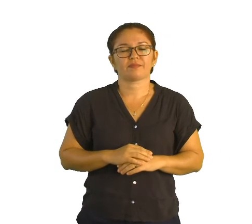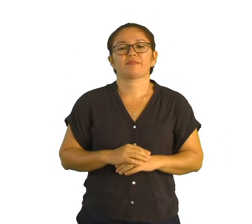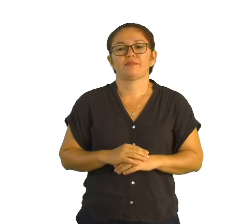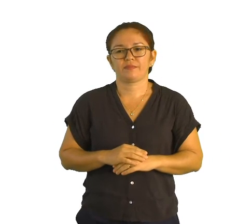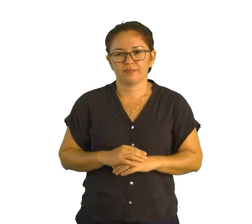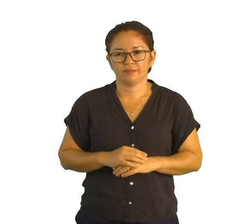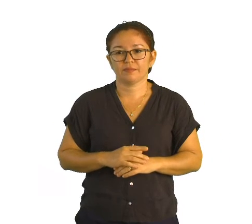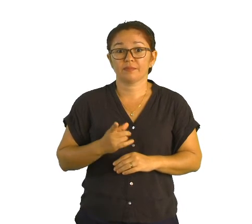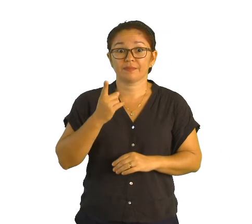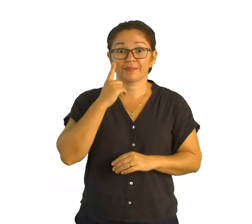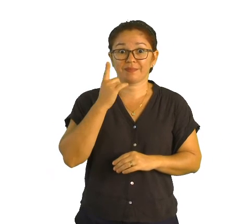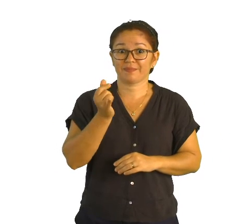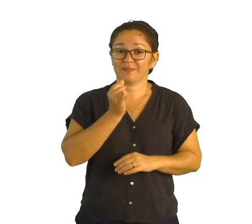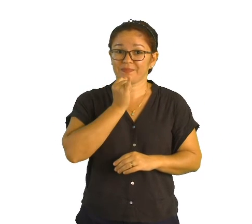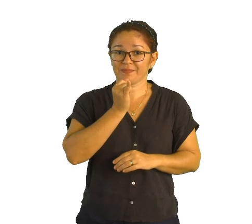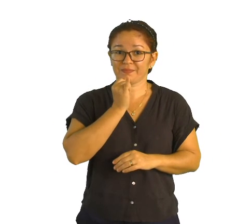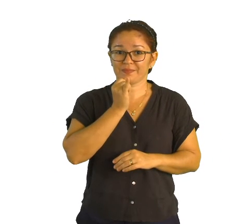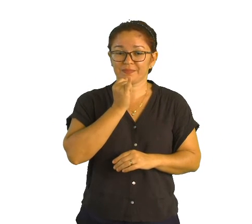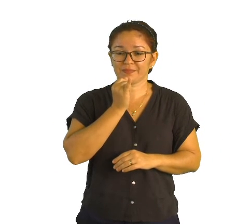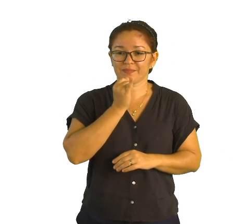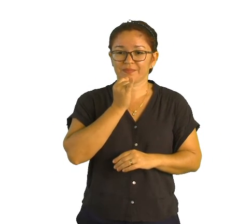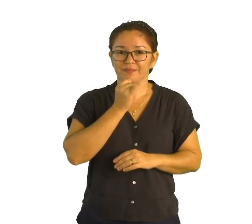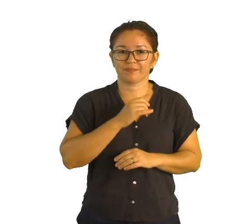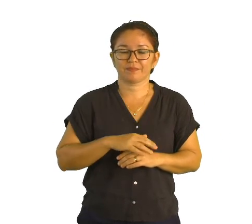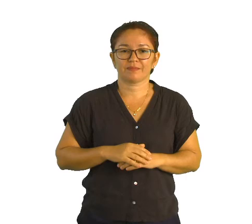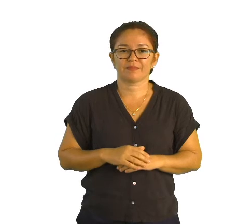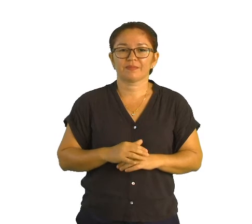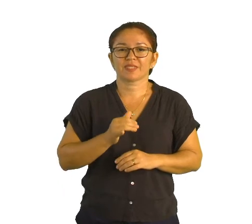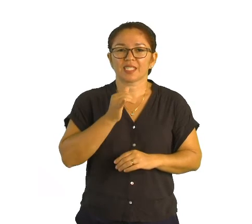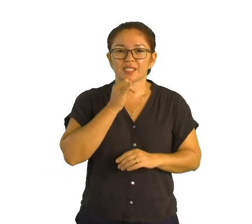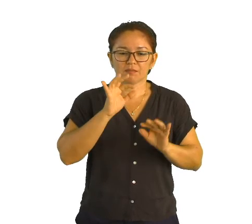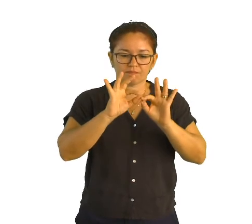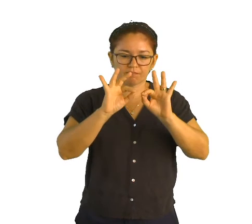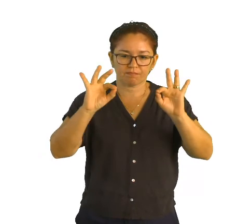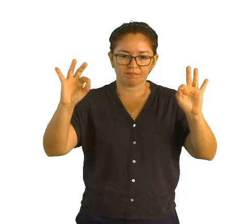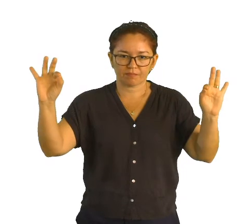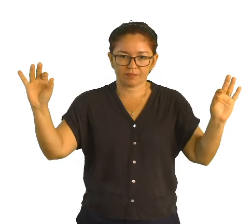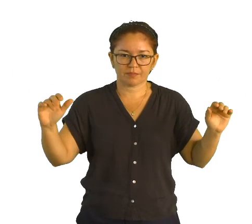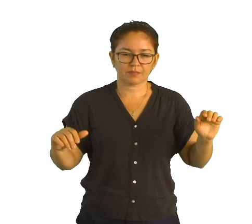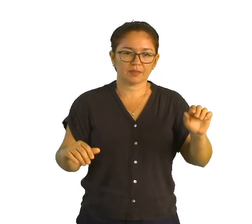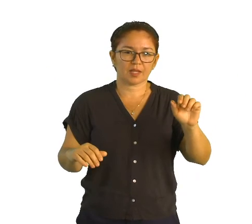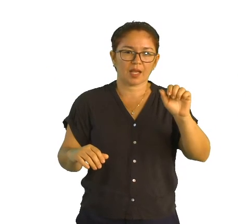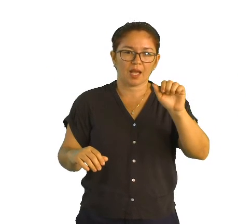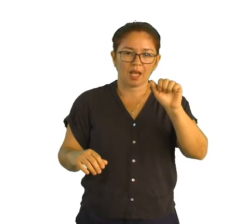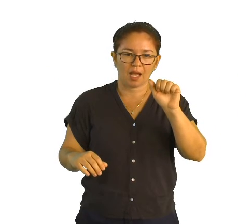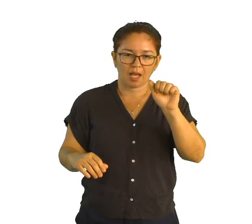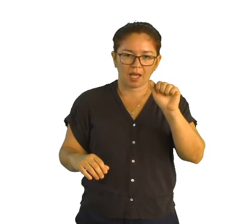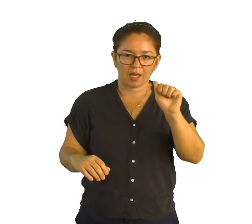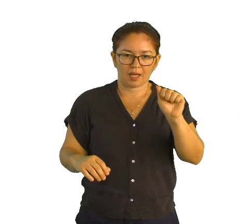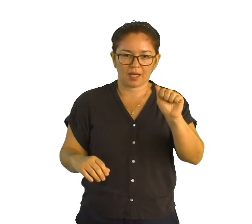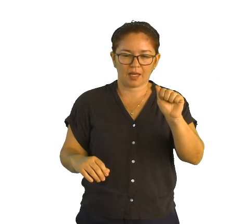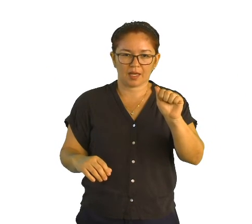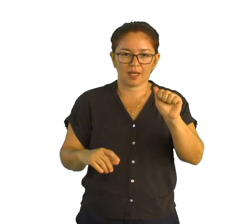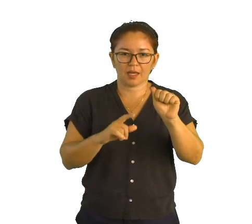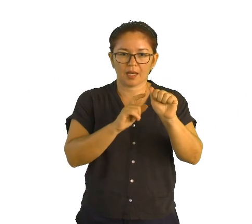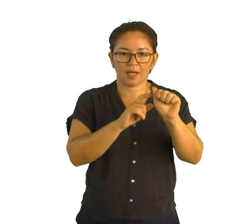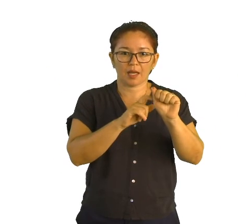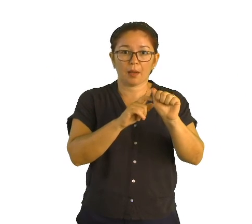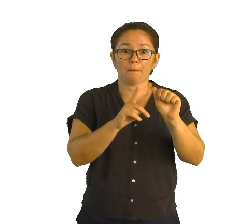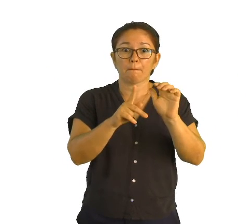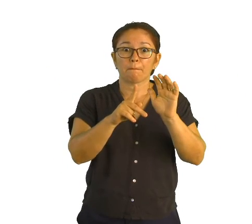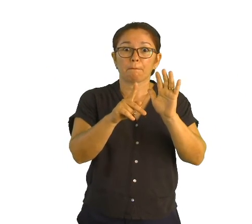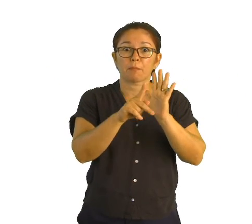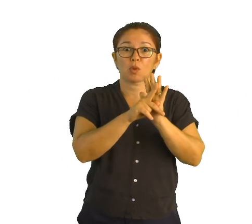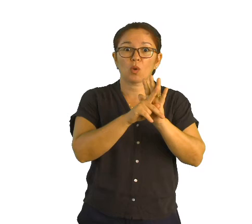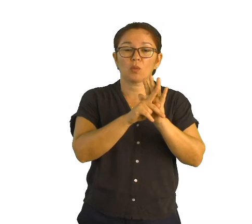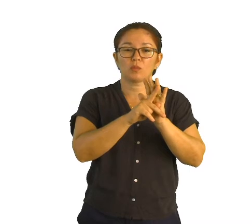um exemplo. Considere que o ponto A é parte da reta R, que,